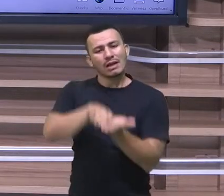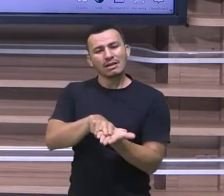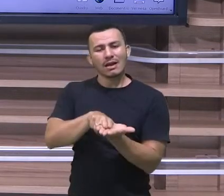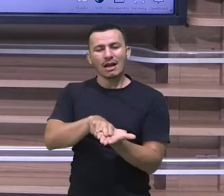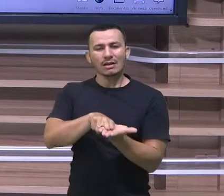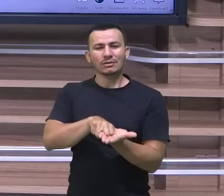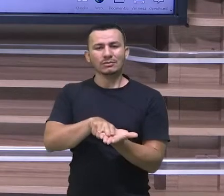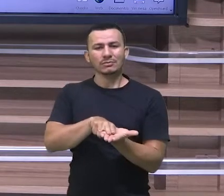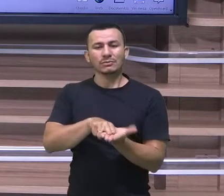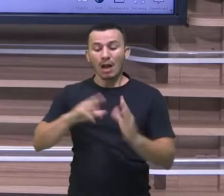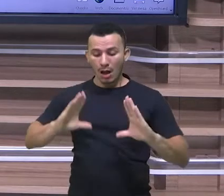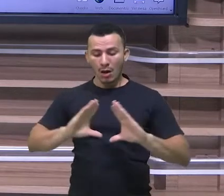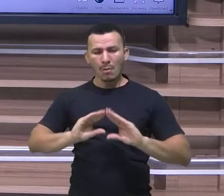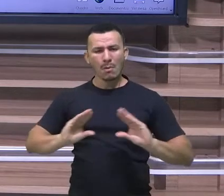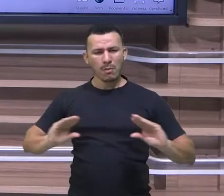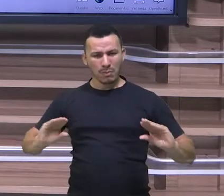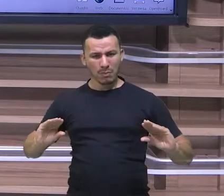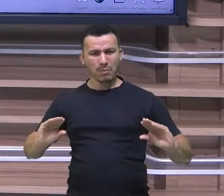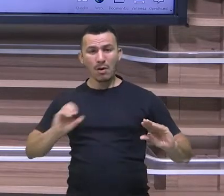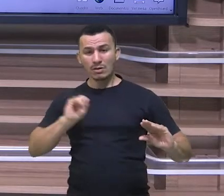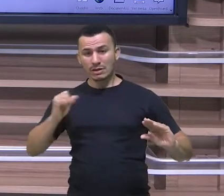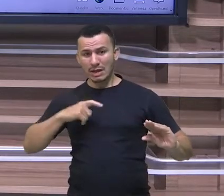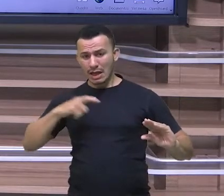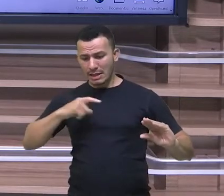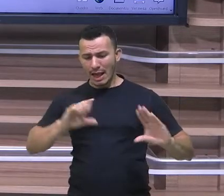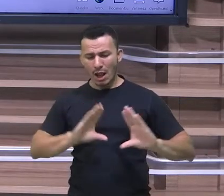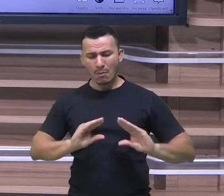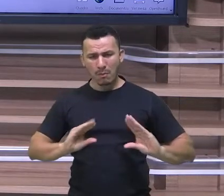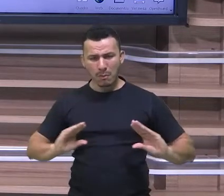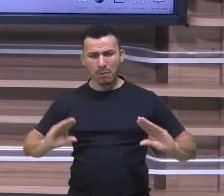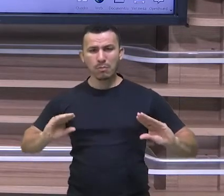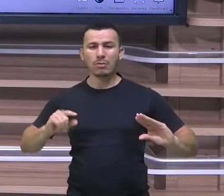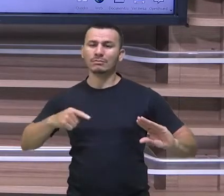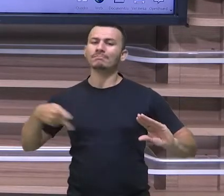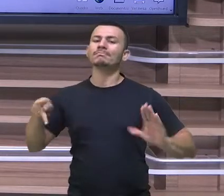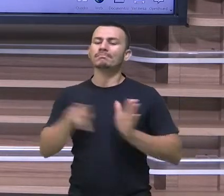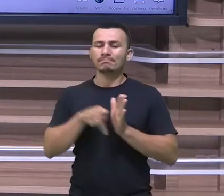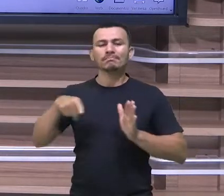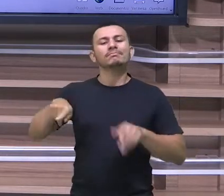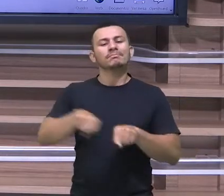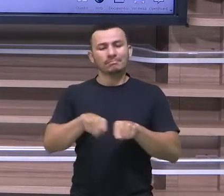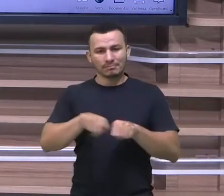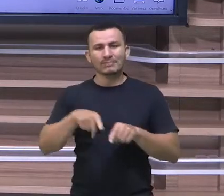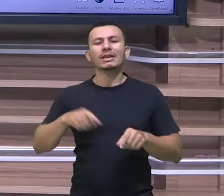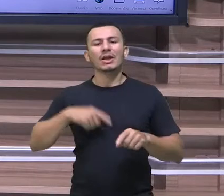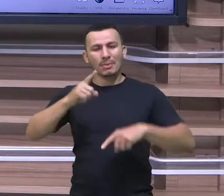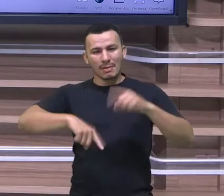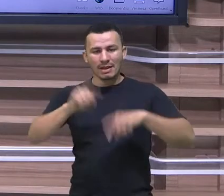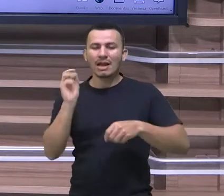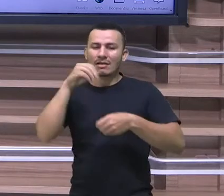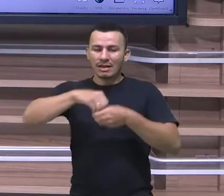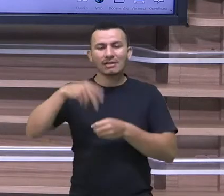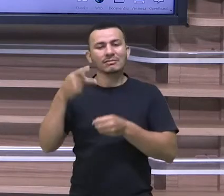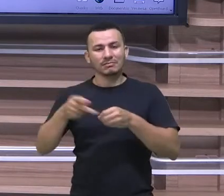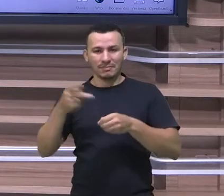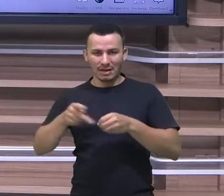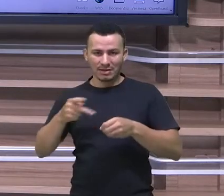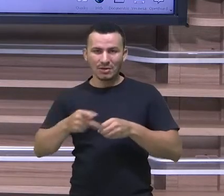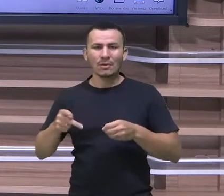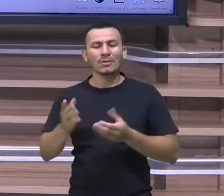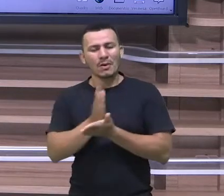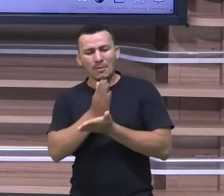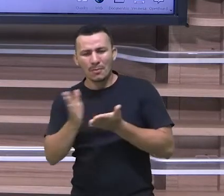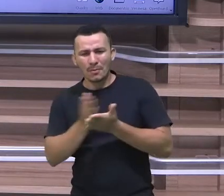cama, o teu colchão, se for feito de espuma, ele é derivado do petróleo, tem um material ali, contém o petróleo ali também em